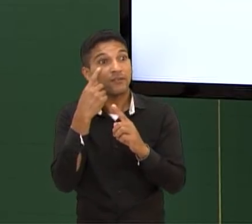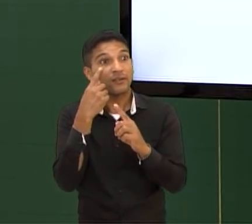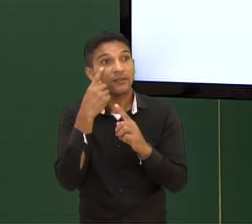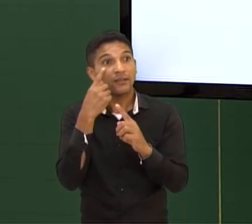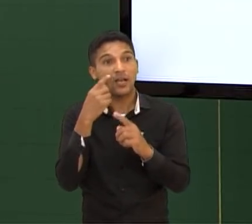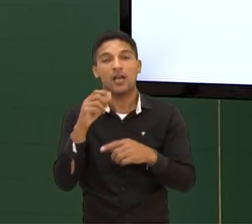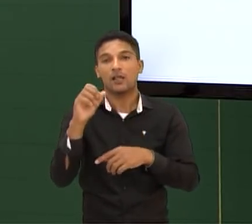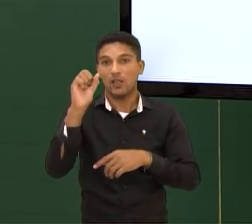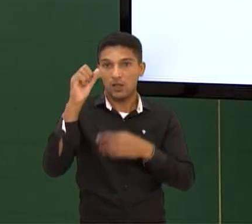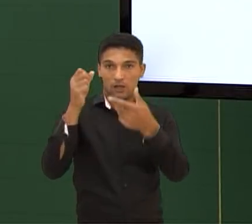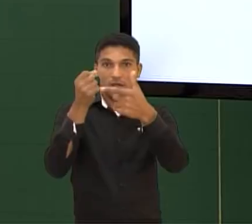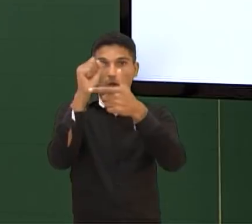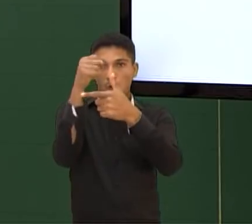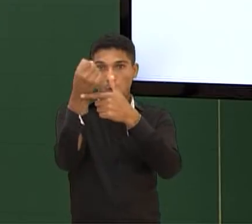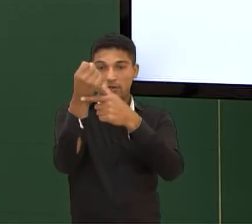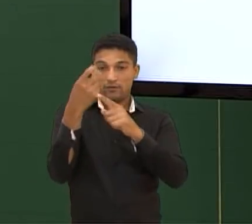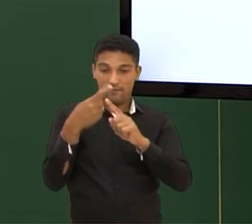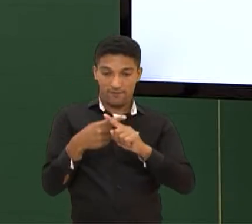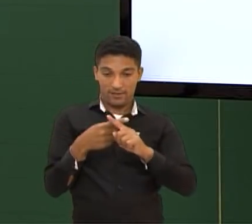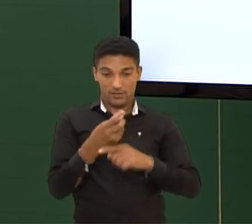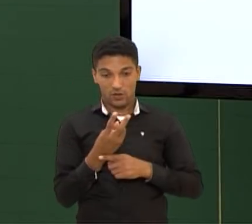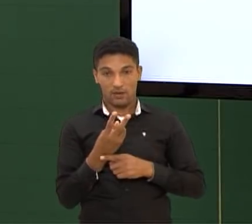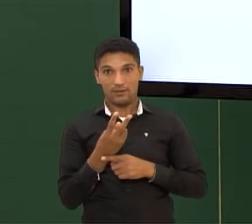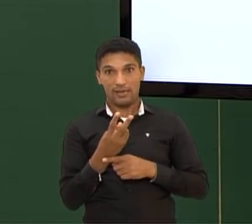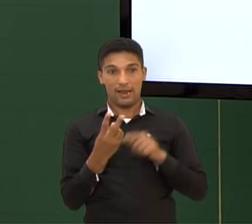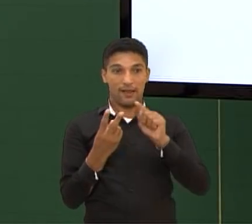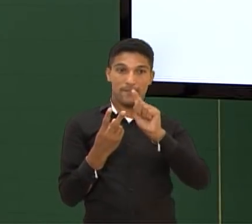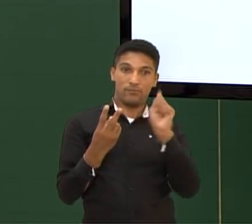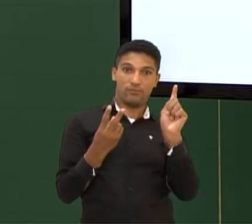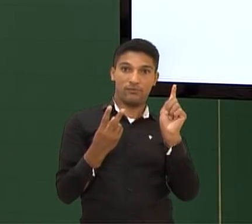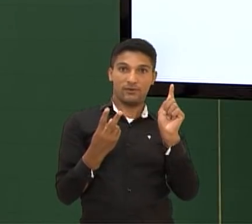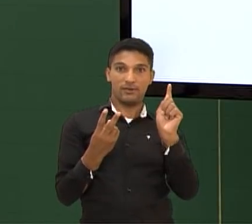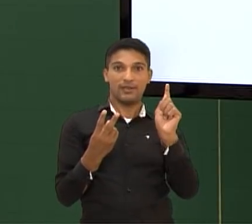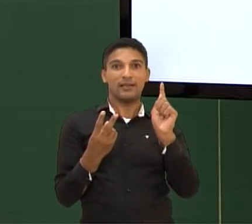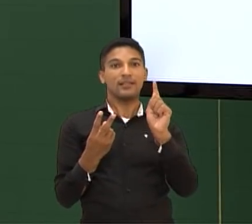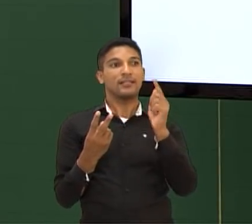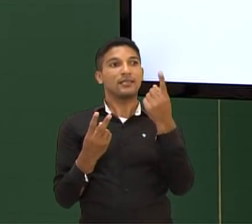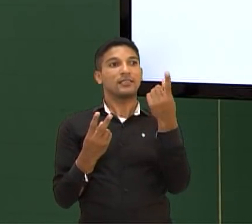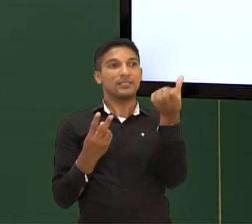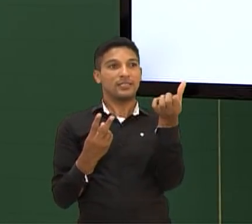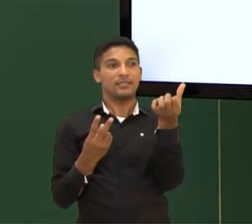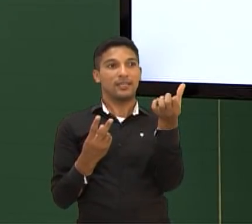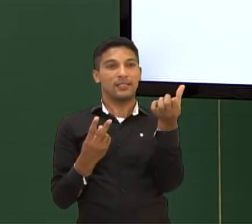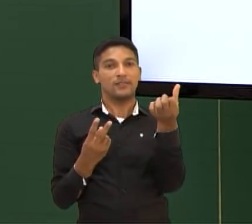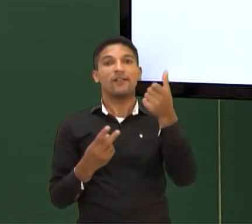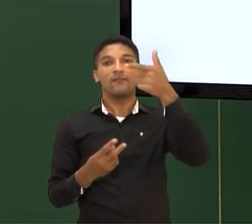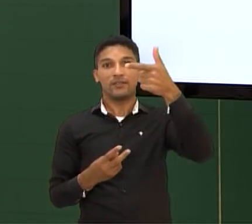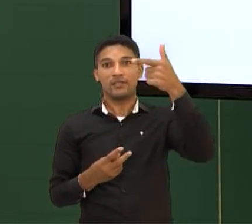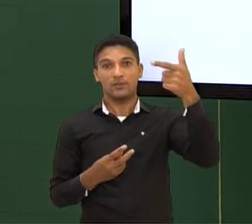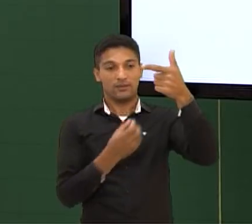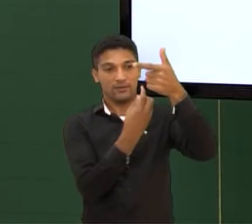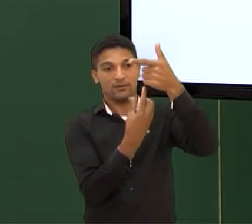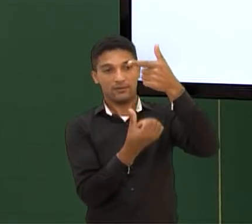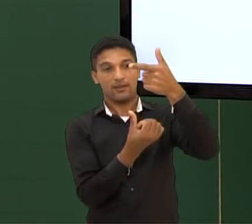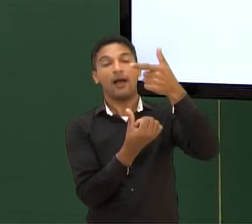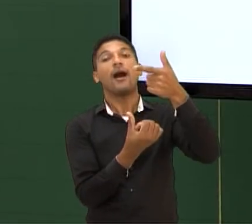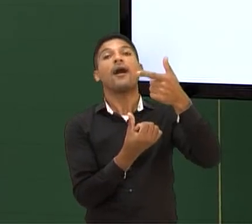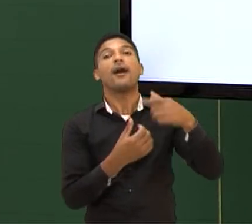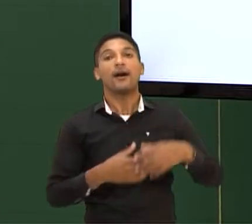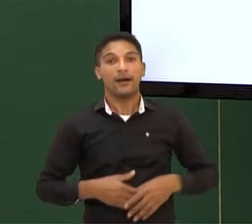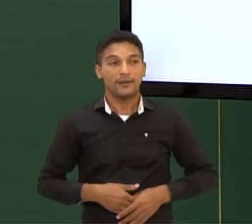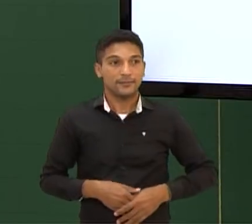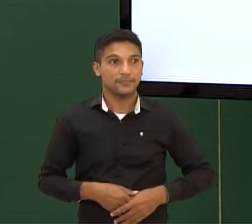8 vezes o 2. 8 vezes 2, 16. Olha, a professora vai diminuir aqui para vocês, certo? Então,